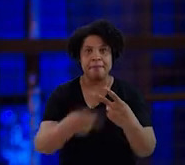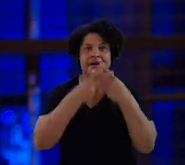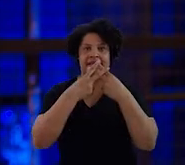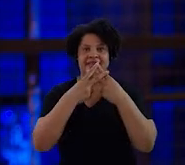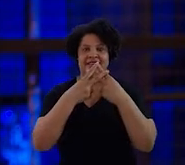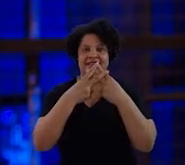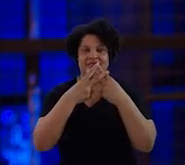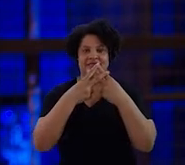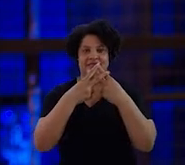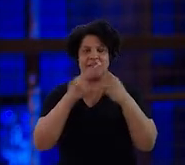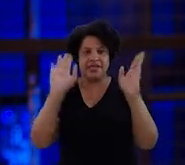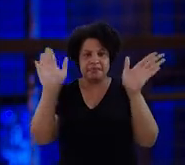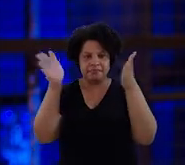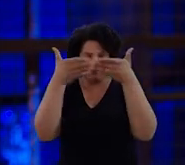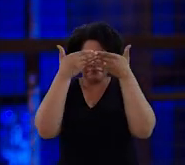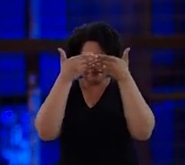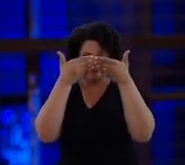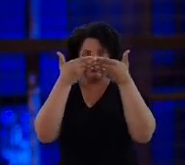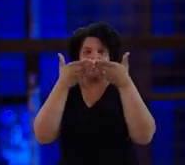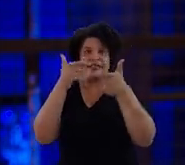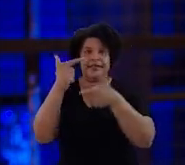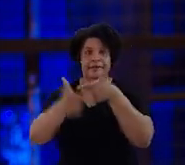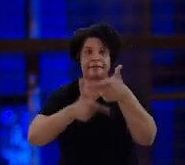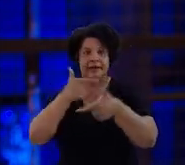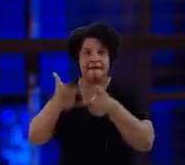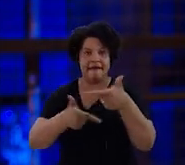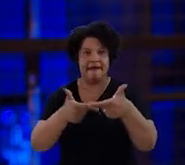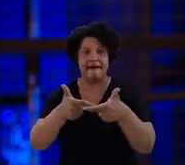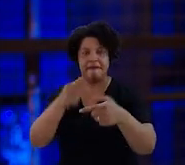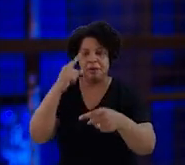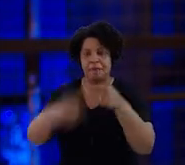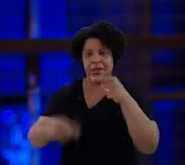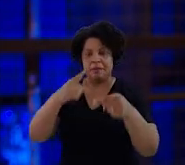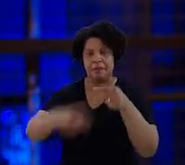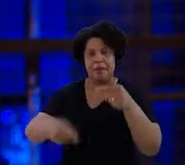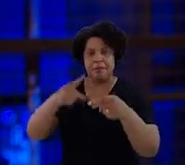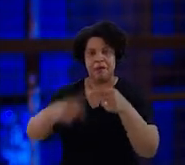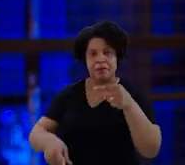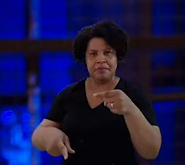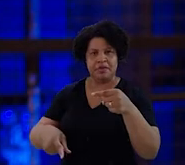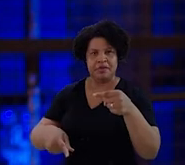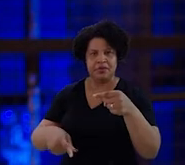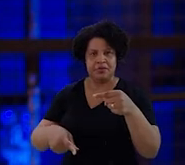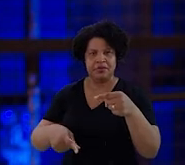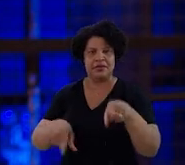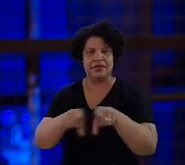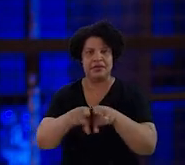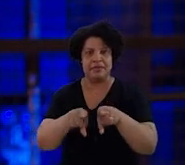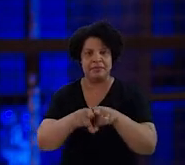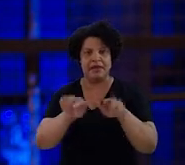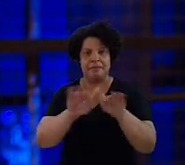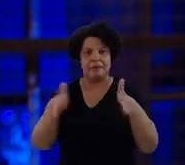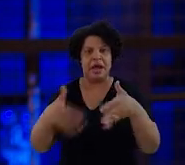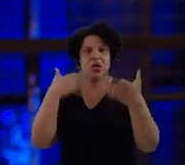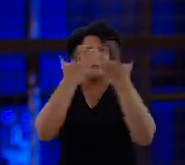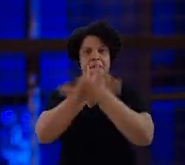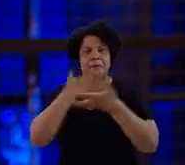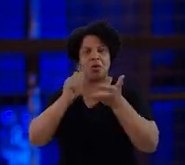nos prenderam de trabalhar, de estar nos palcos, de tudo isso que aconteceu. Então a gente teve uma falha